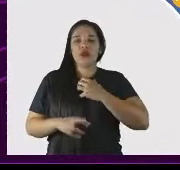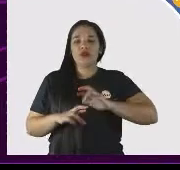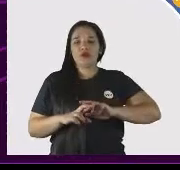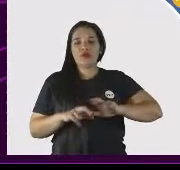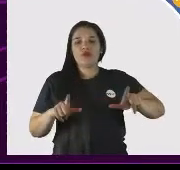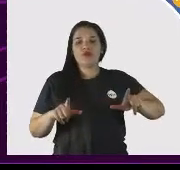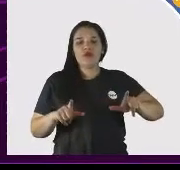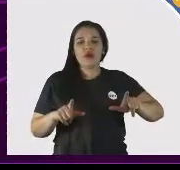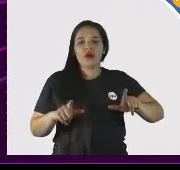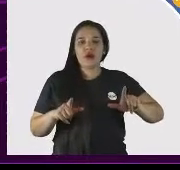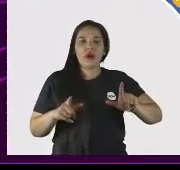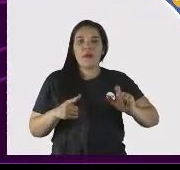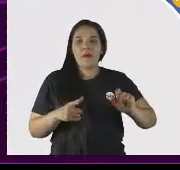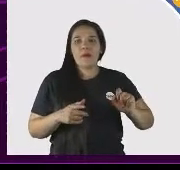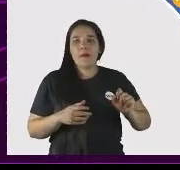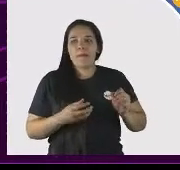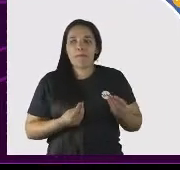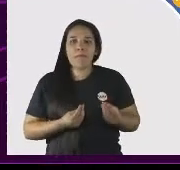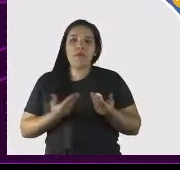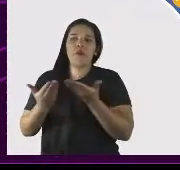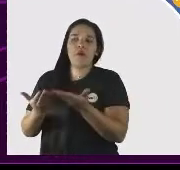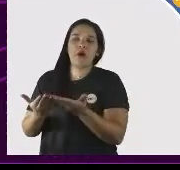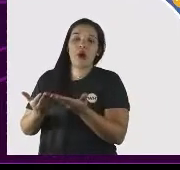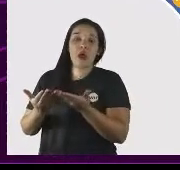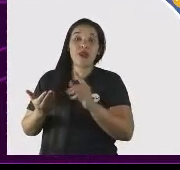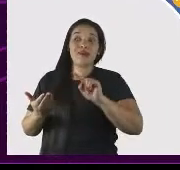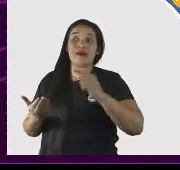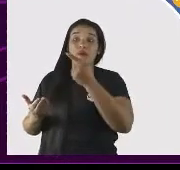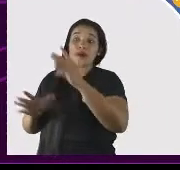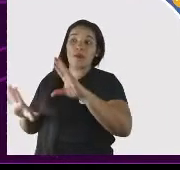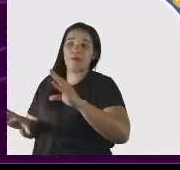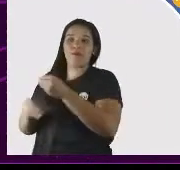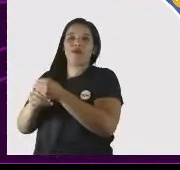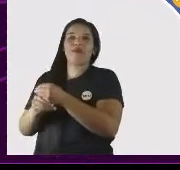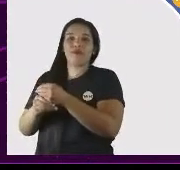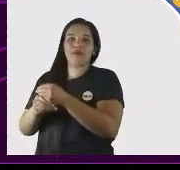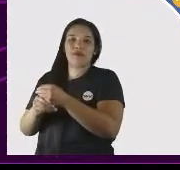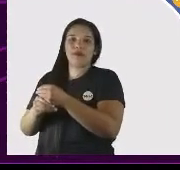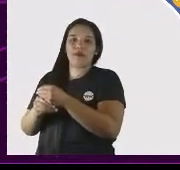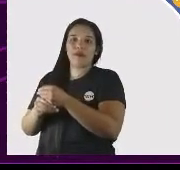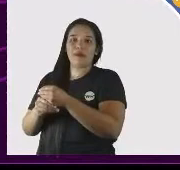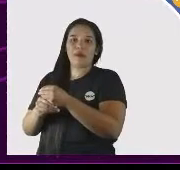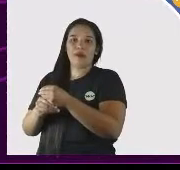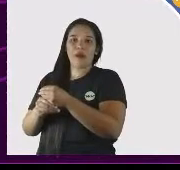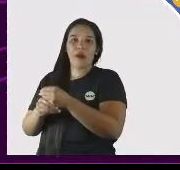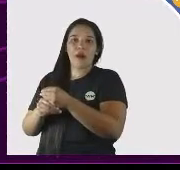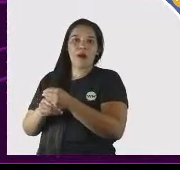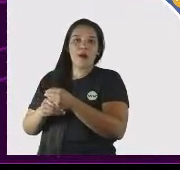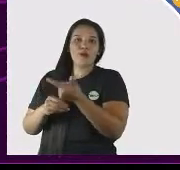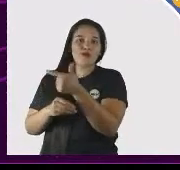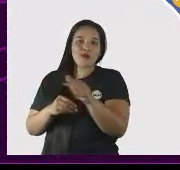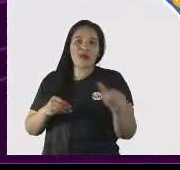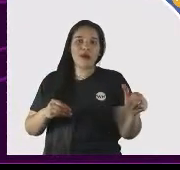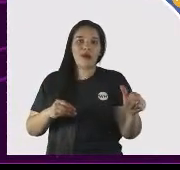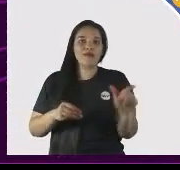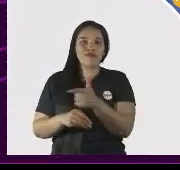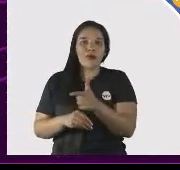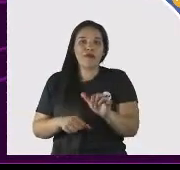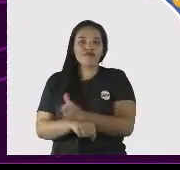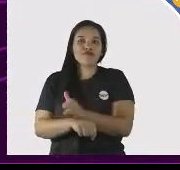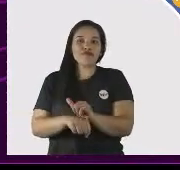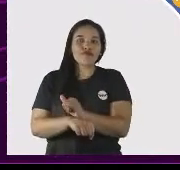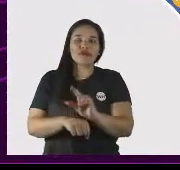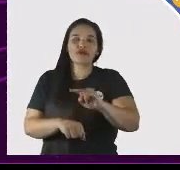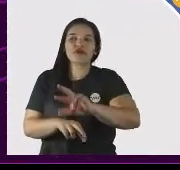beneficiador e depois complementar essa montagem lá porque não tem outra alternativa né o